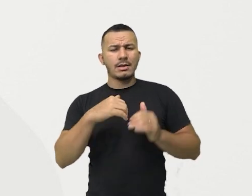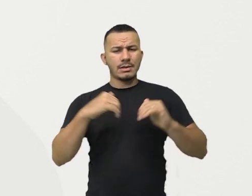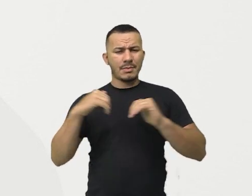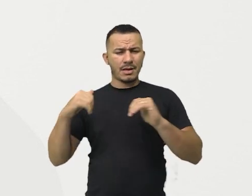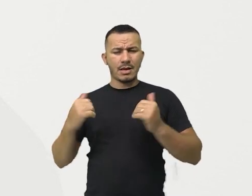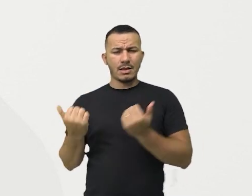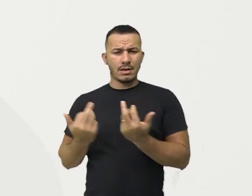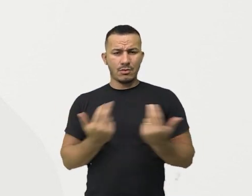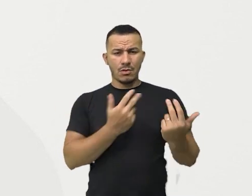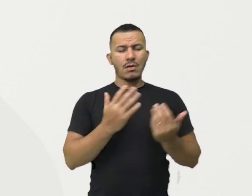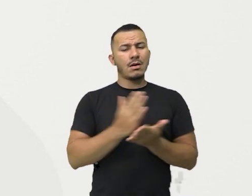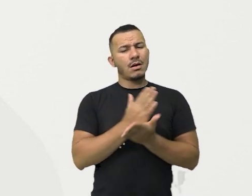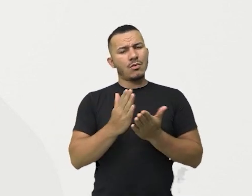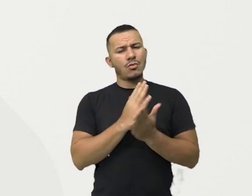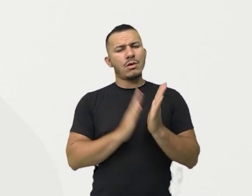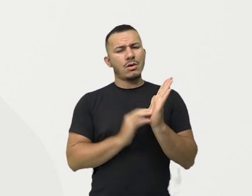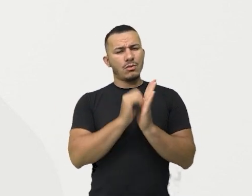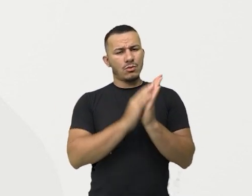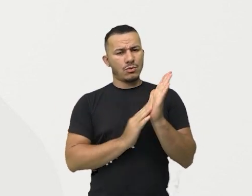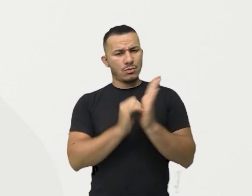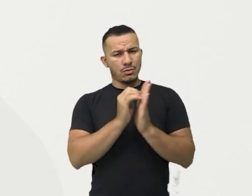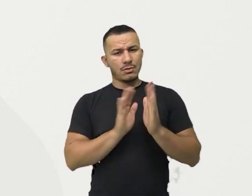partes foram pintadas.